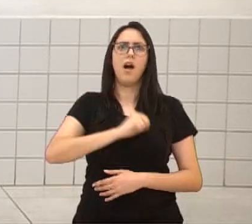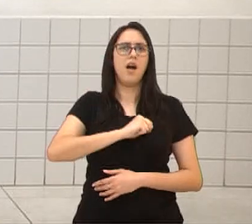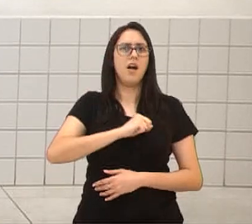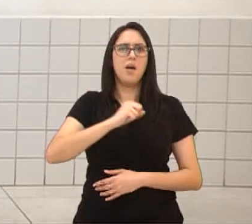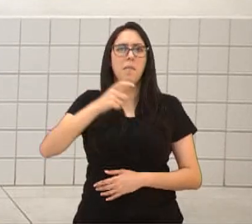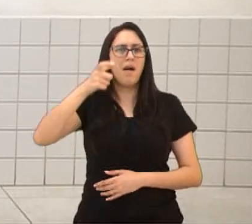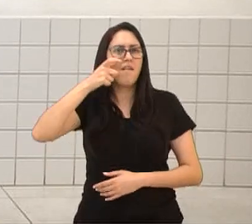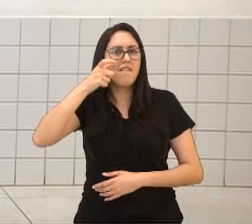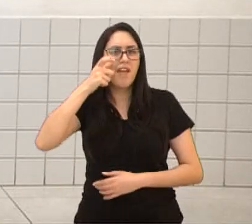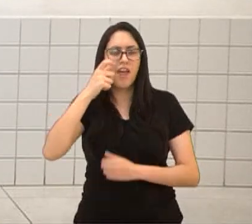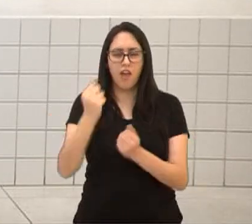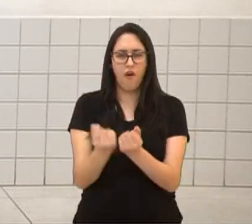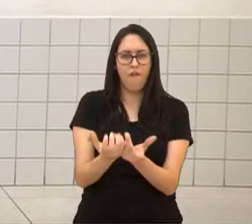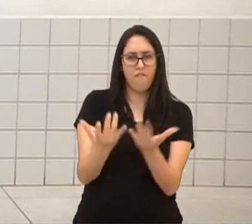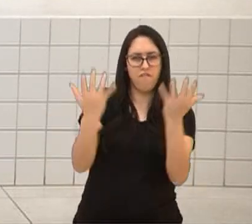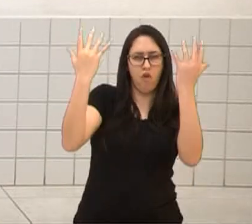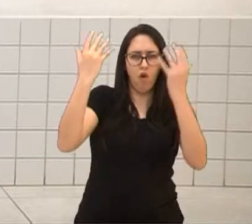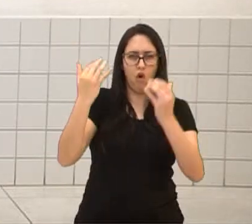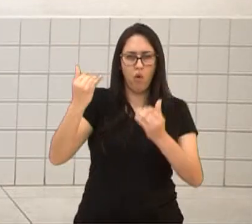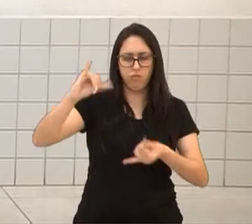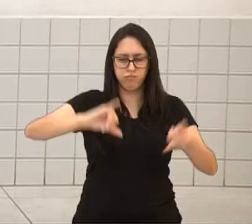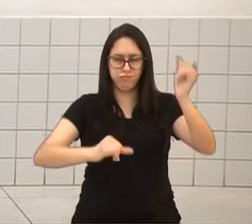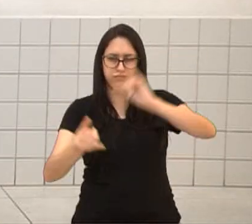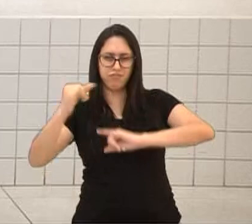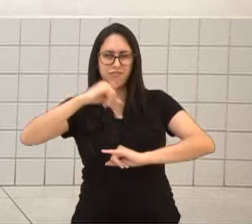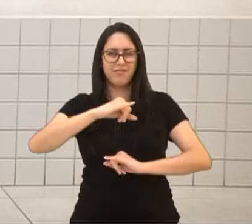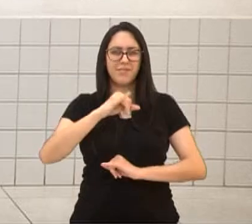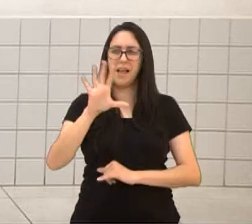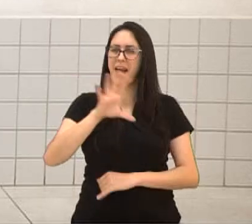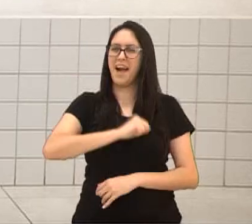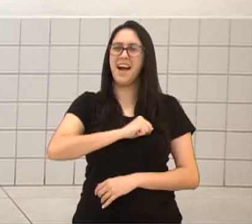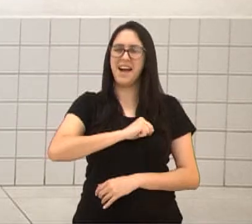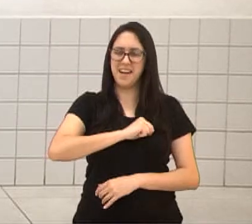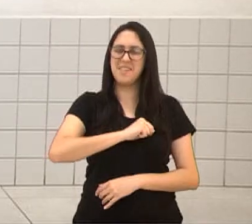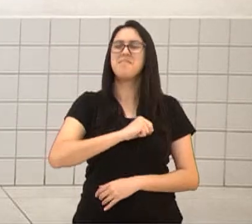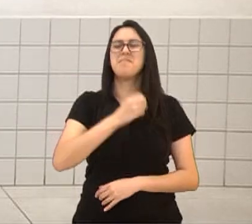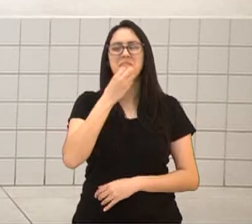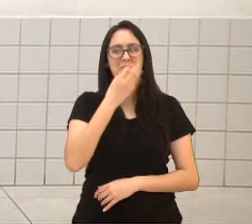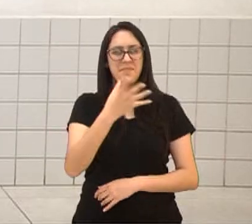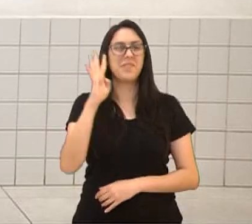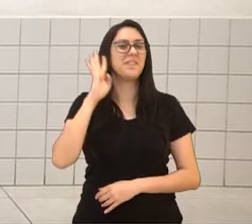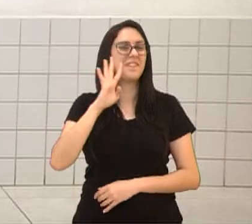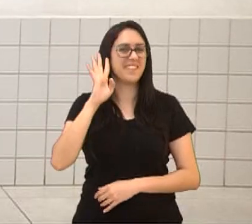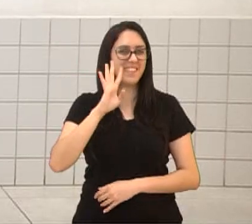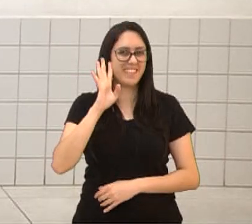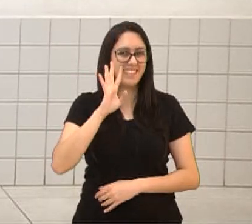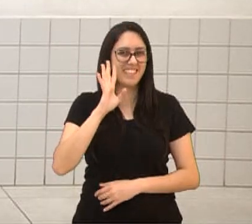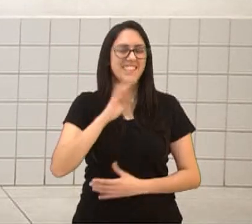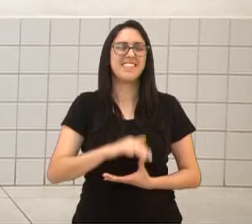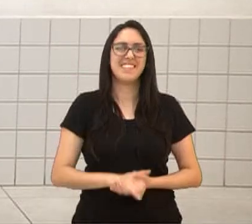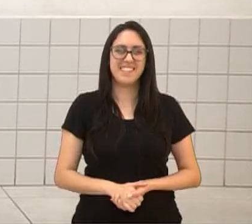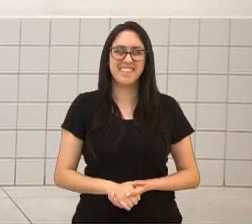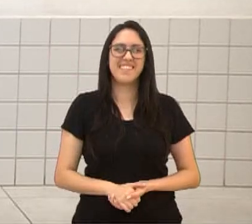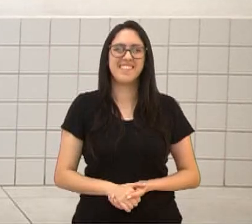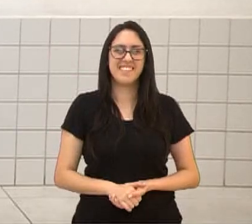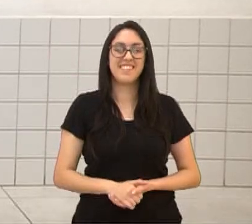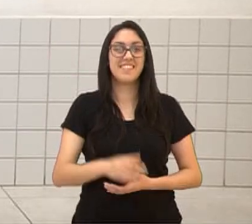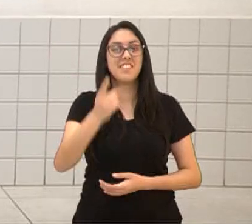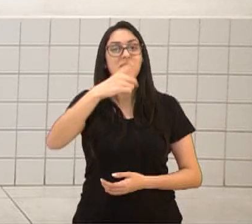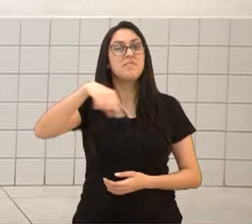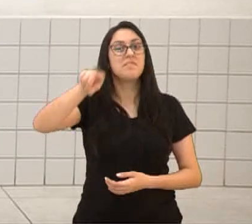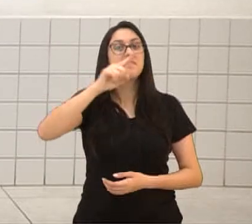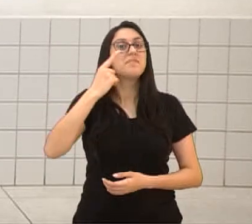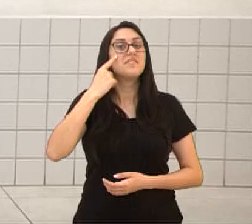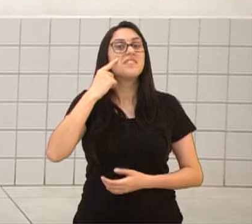eu fiz fogo sem ignição? Lá da parte do conteúdo do trimestre passado sobre termoquímica? Contem para mim aqui,